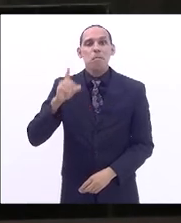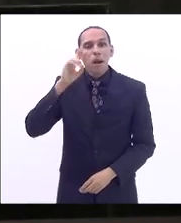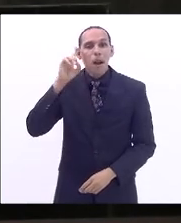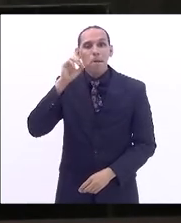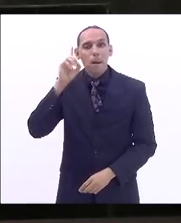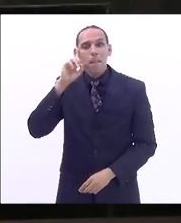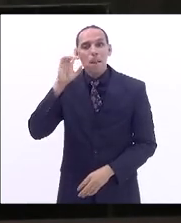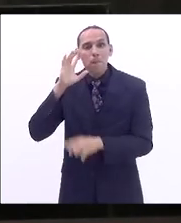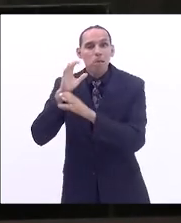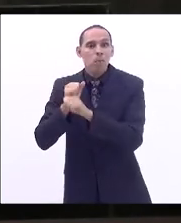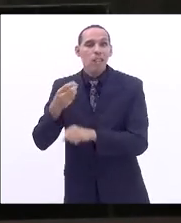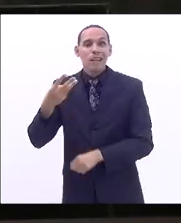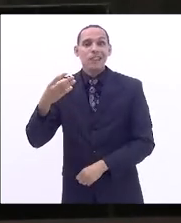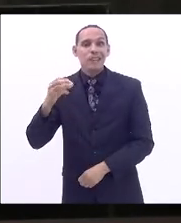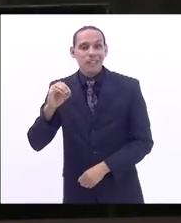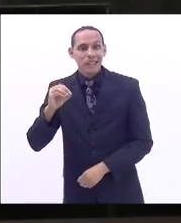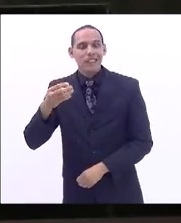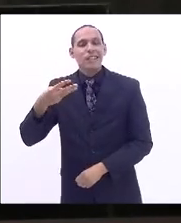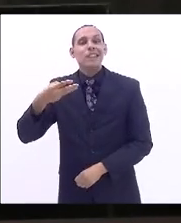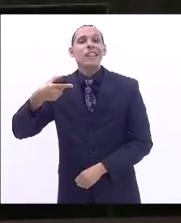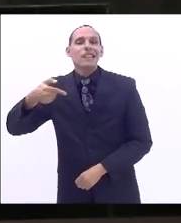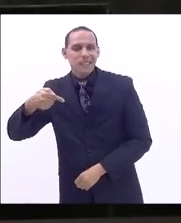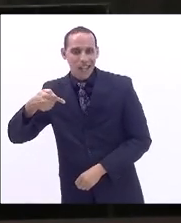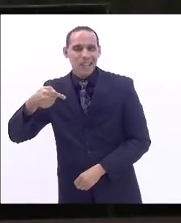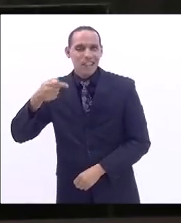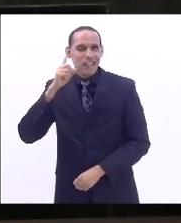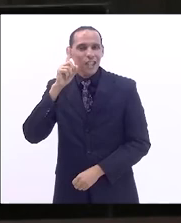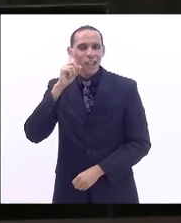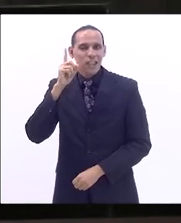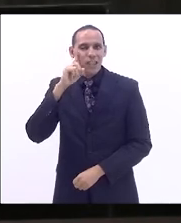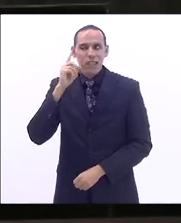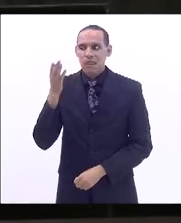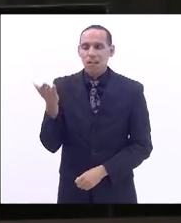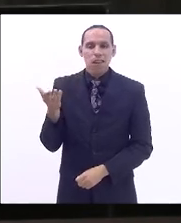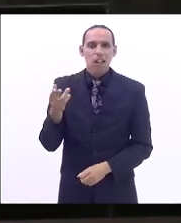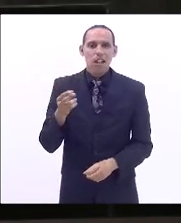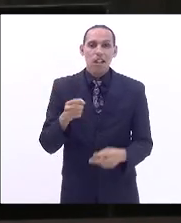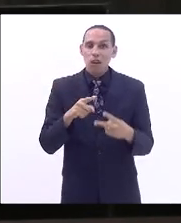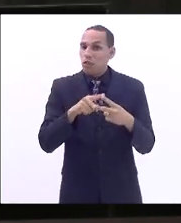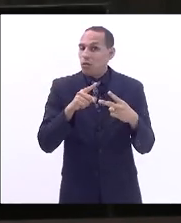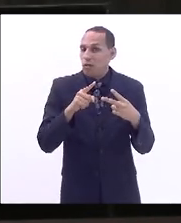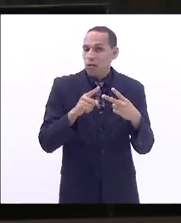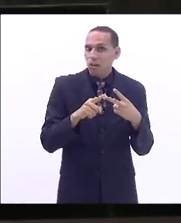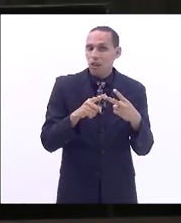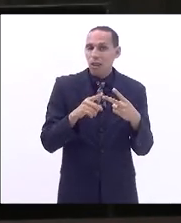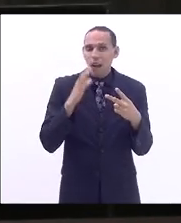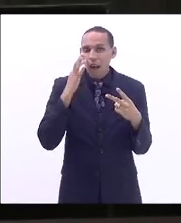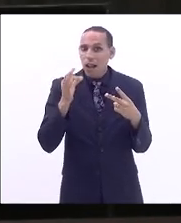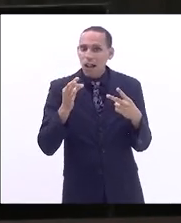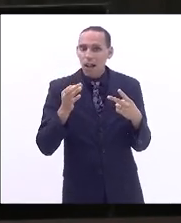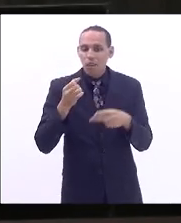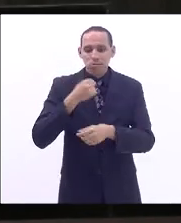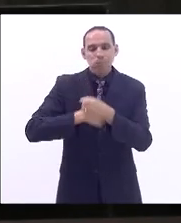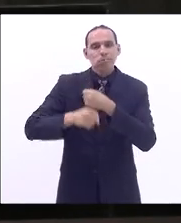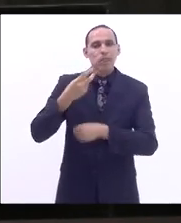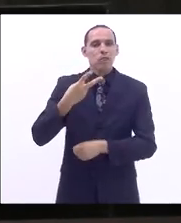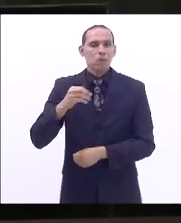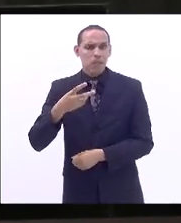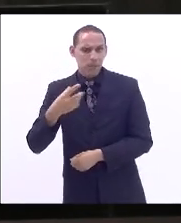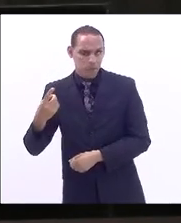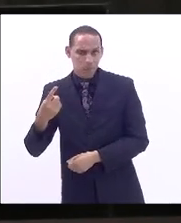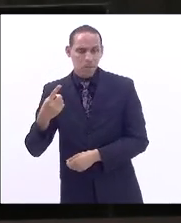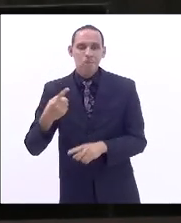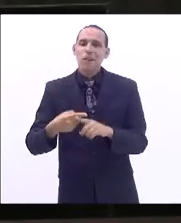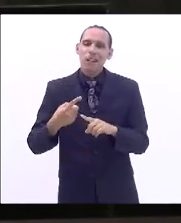cadeia ou seja tô falando aqui dois casos que me chamaram atenção em 2021 já que